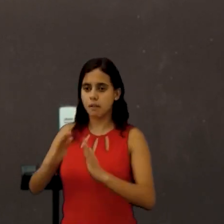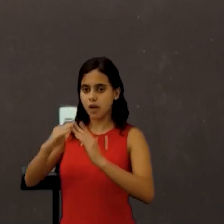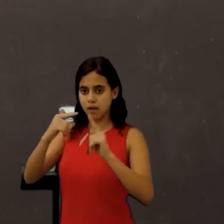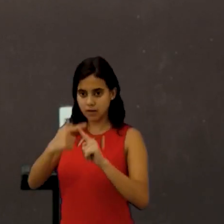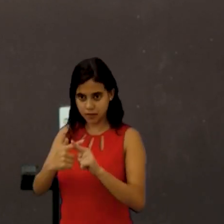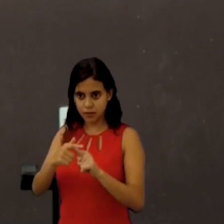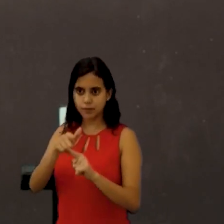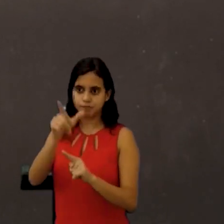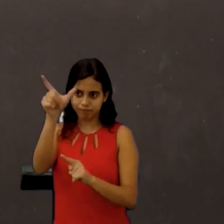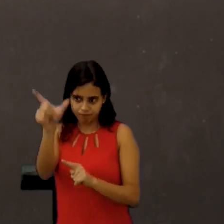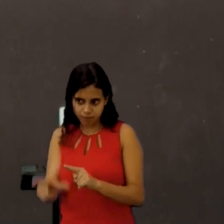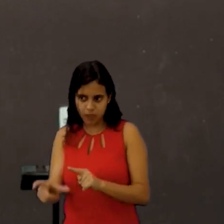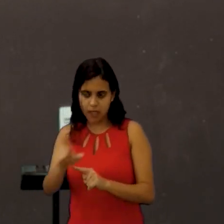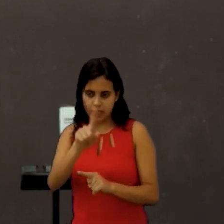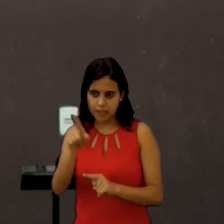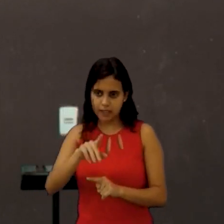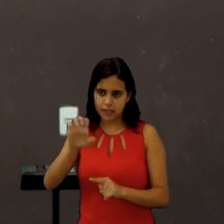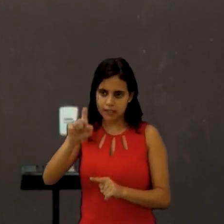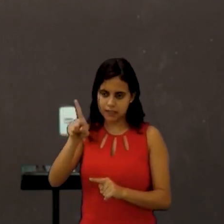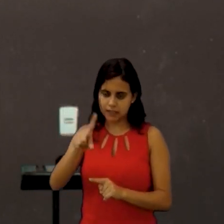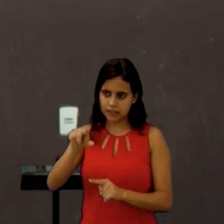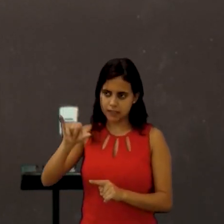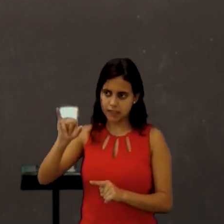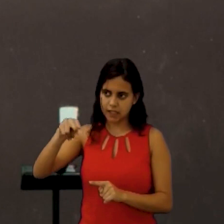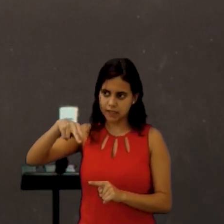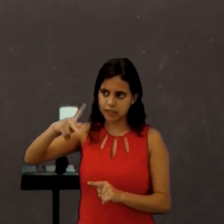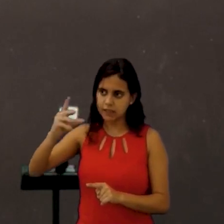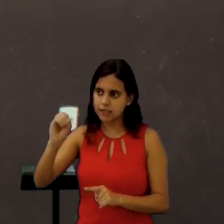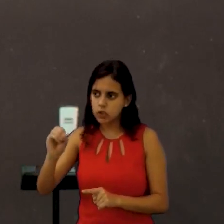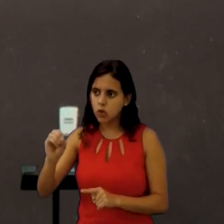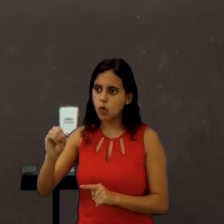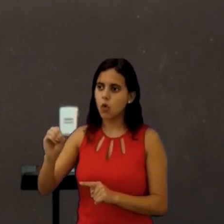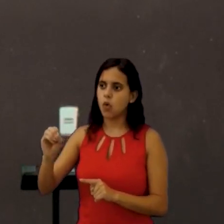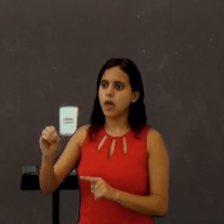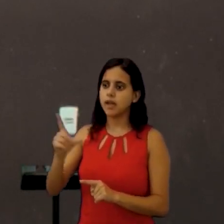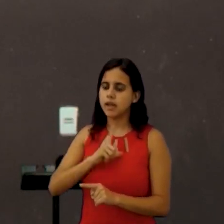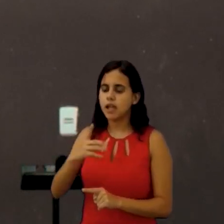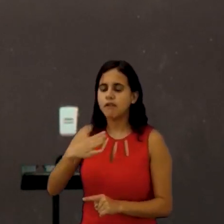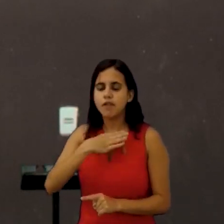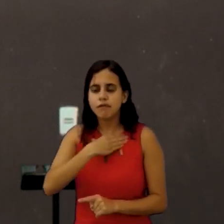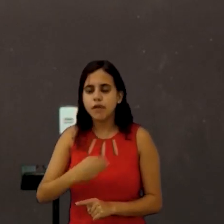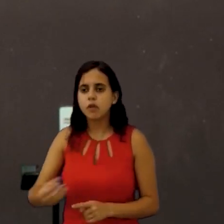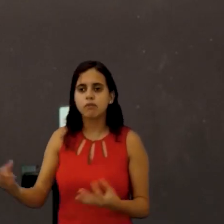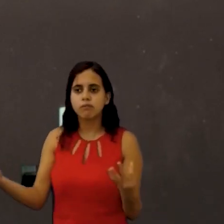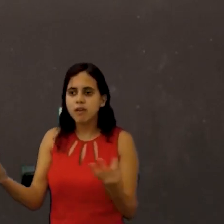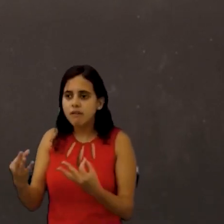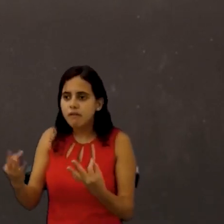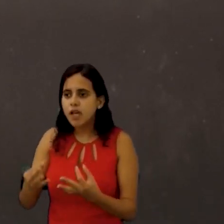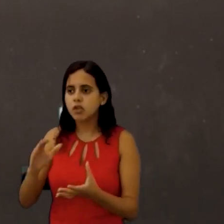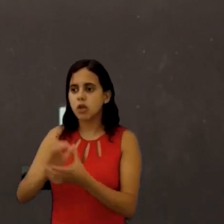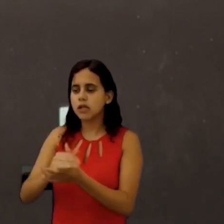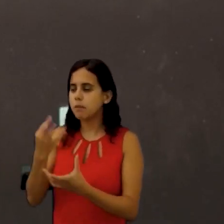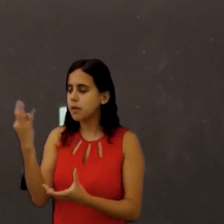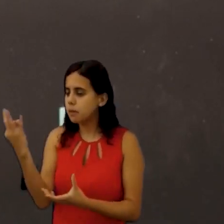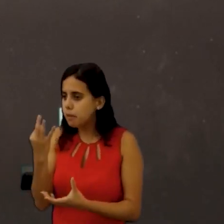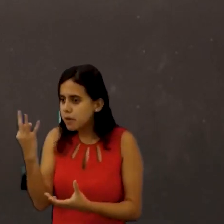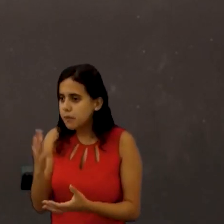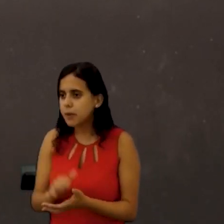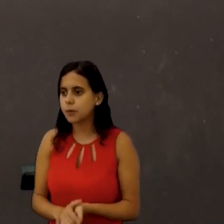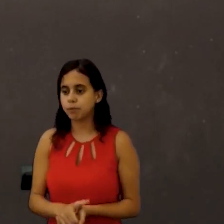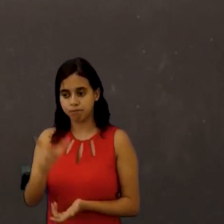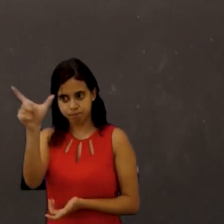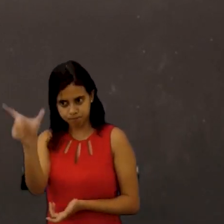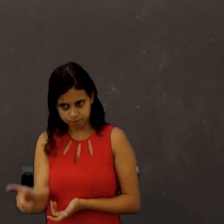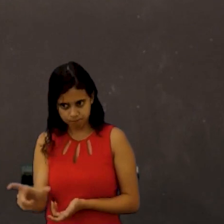Zezinho, um homem de exemplo, criou os filhos bem criados, um bom casamento, um homem de Deus, seu Zezinho.